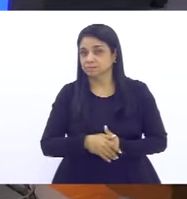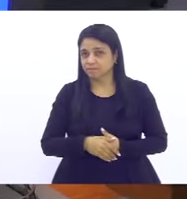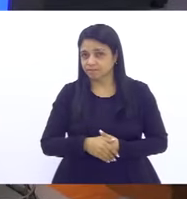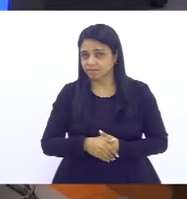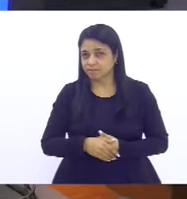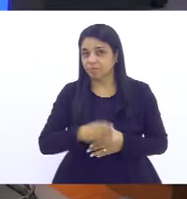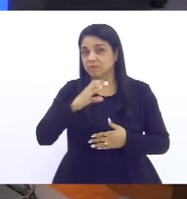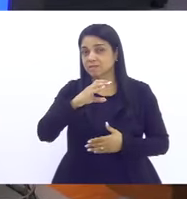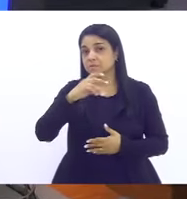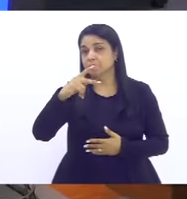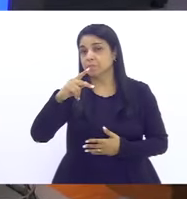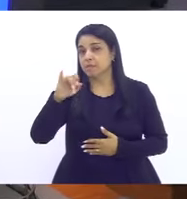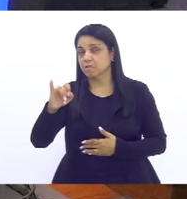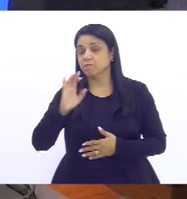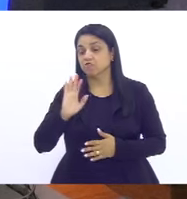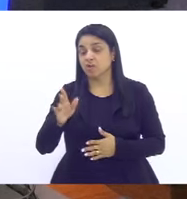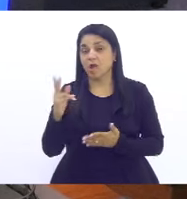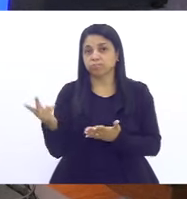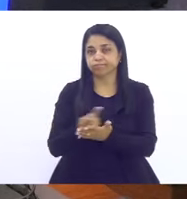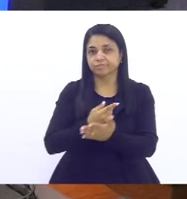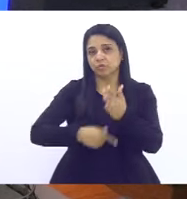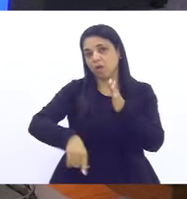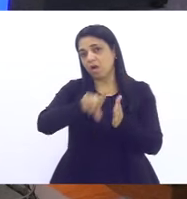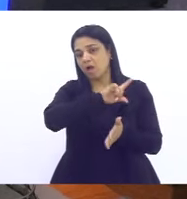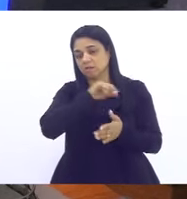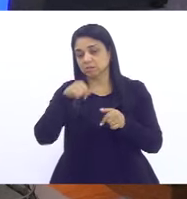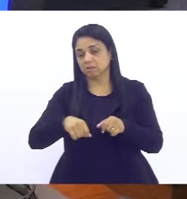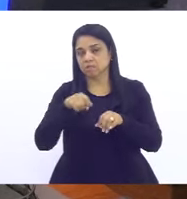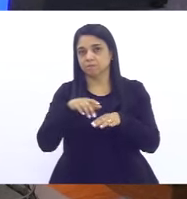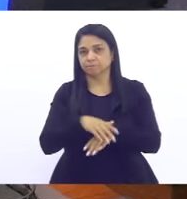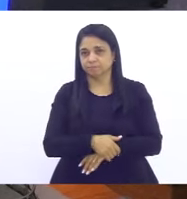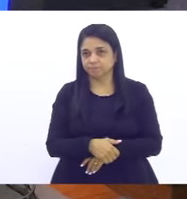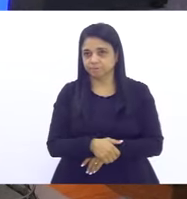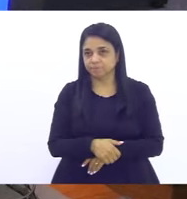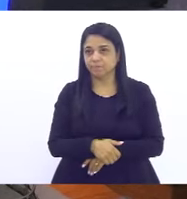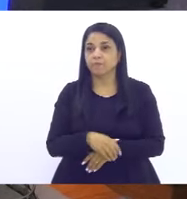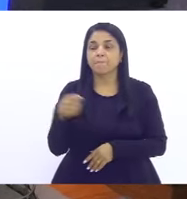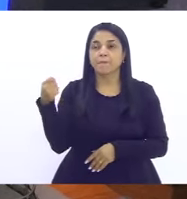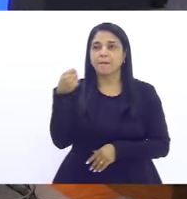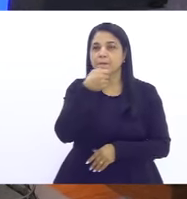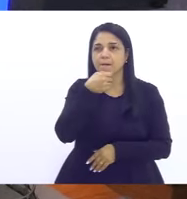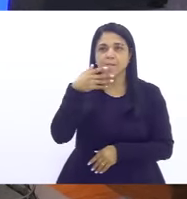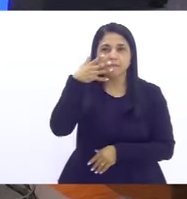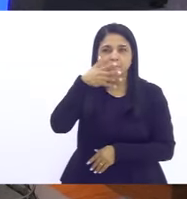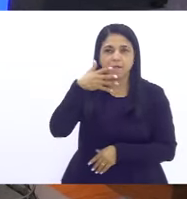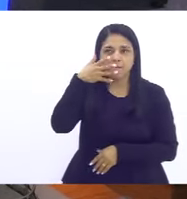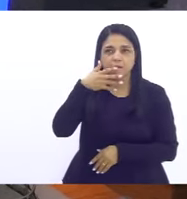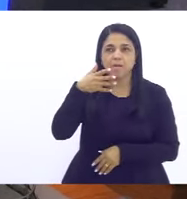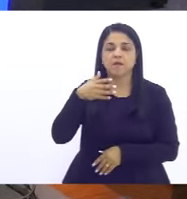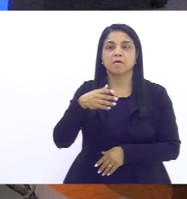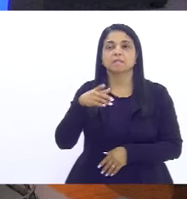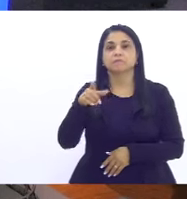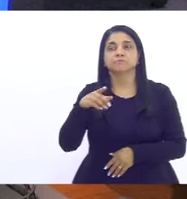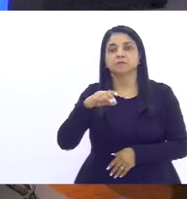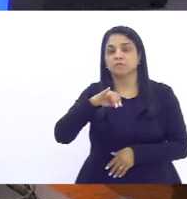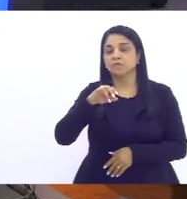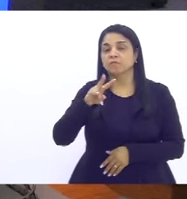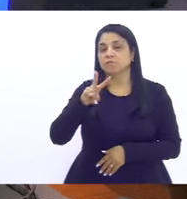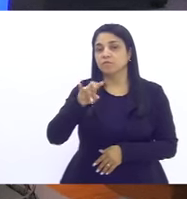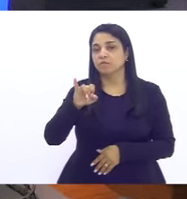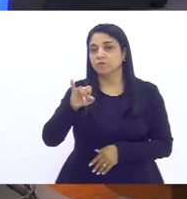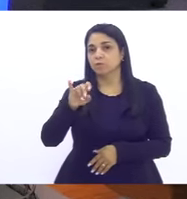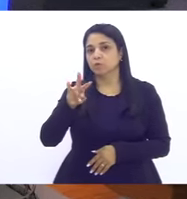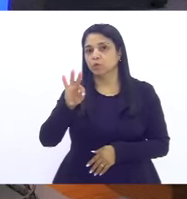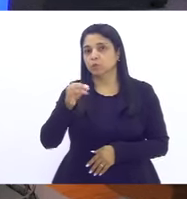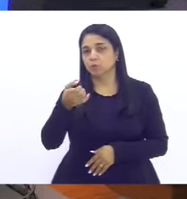da CPI que já aconteceu aqui. Obrigado, deputada Érica. Vou passar a palavra para o deputado Vitor Júnior, depois abrir a palavra para o prefeito e para as concessionárias